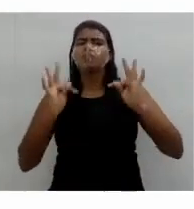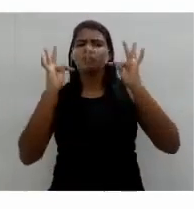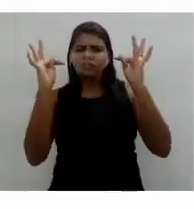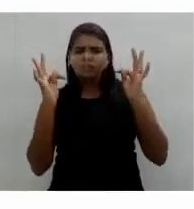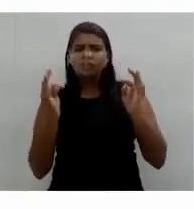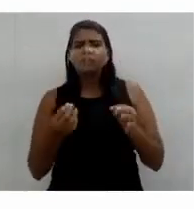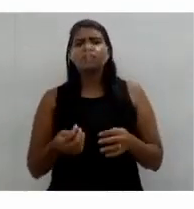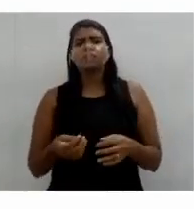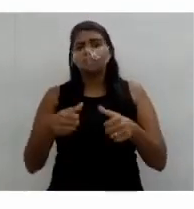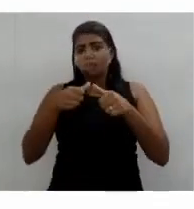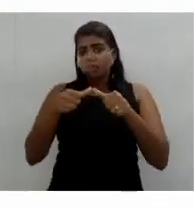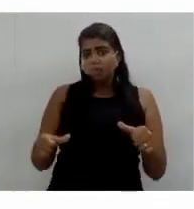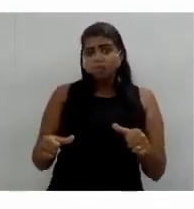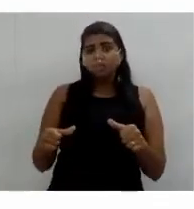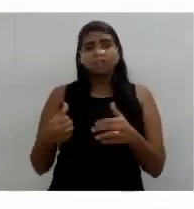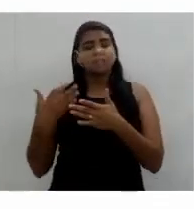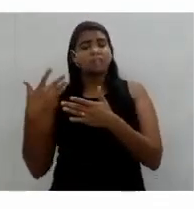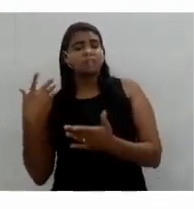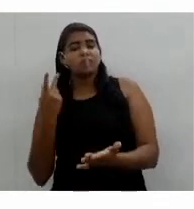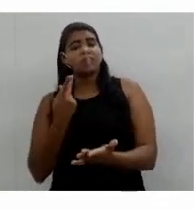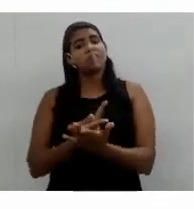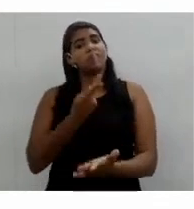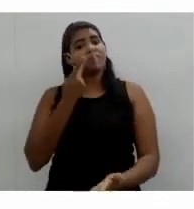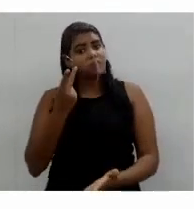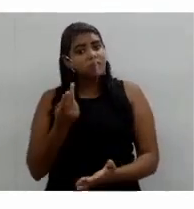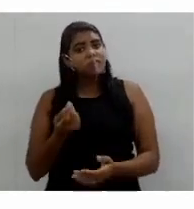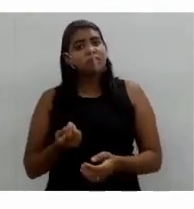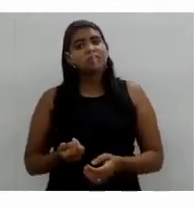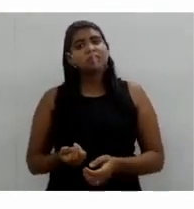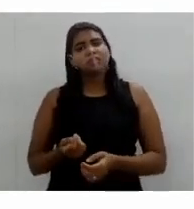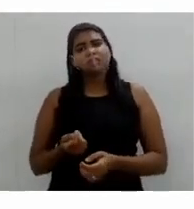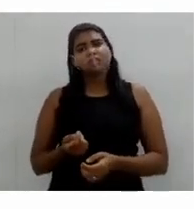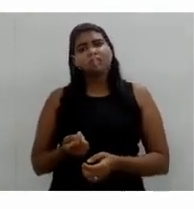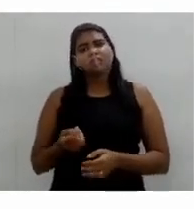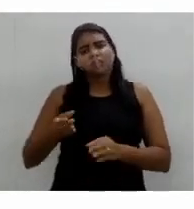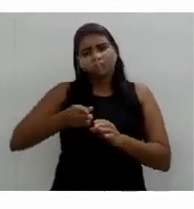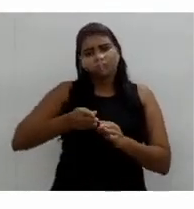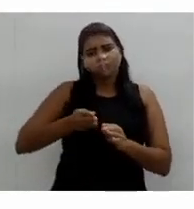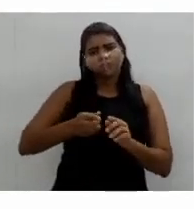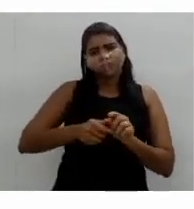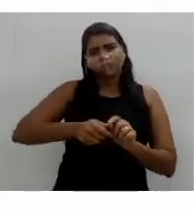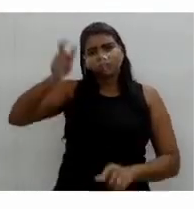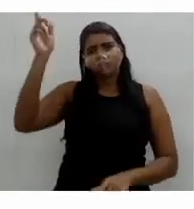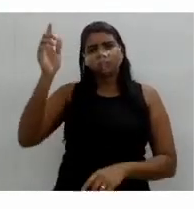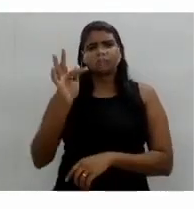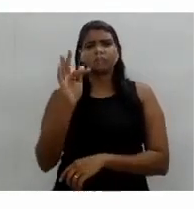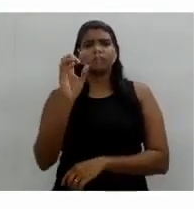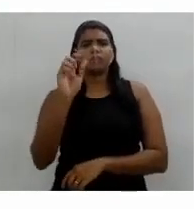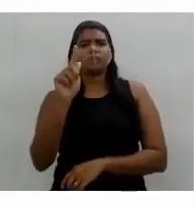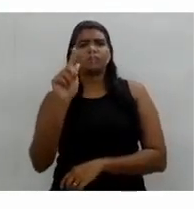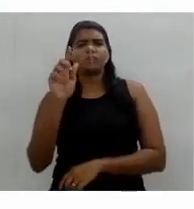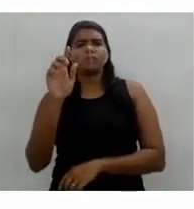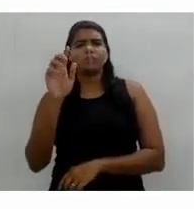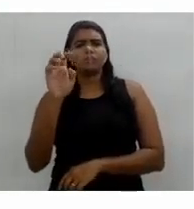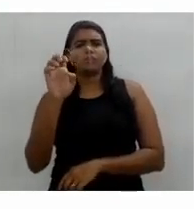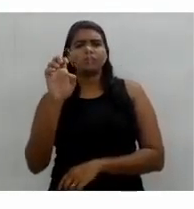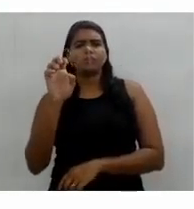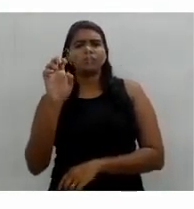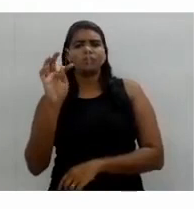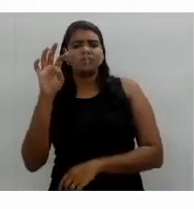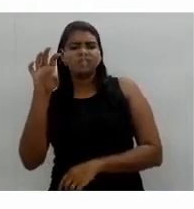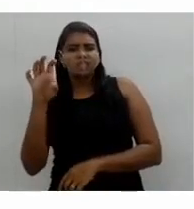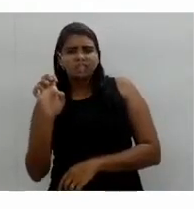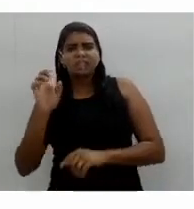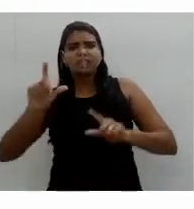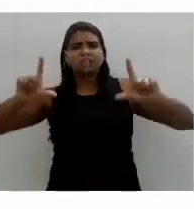na época. Então, a missão ela ocorreu com o lançamento do foguete Saturno V. Aqui na imagem você